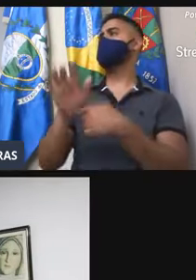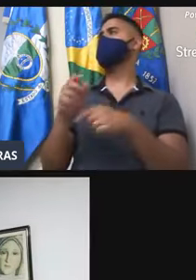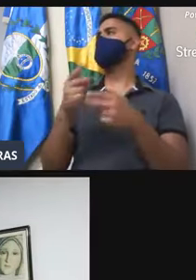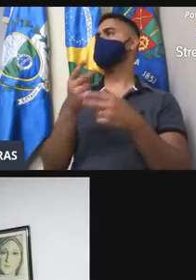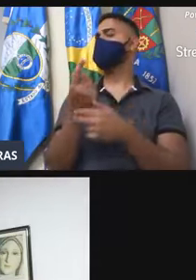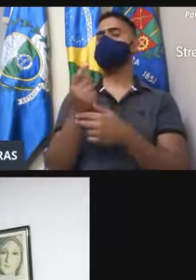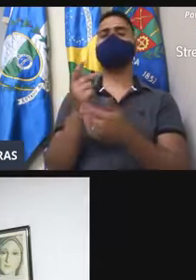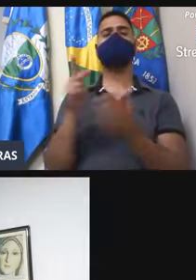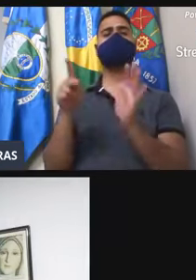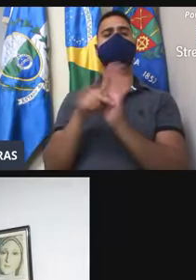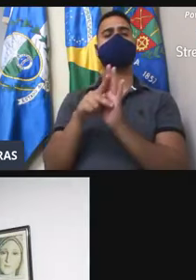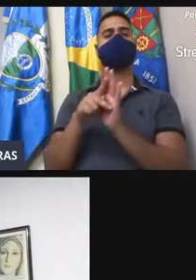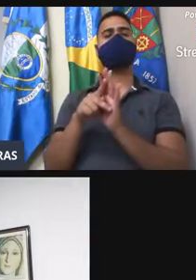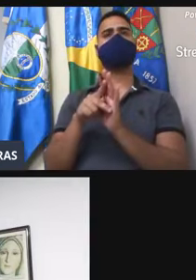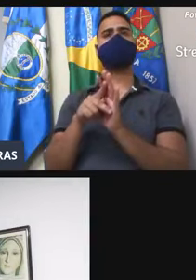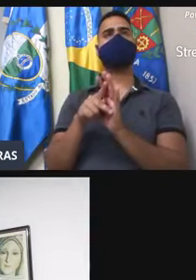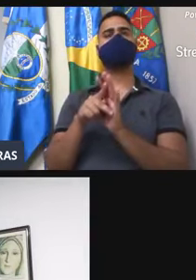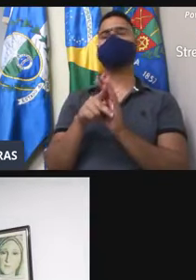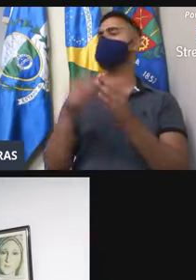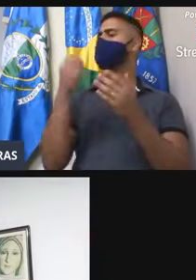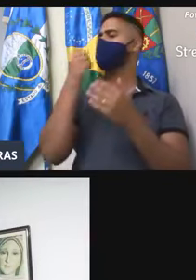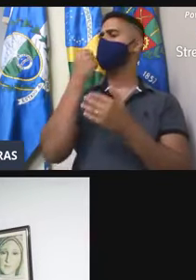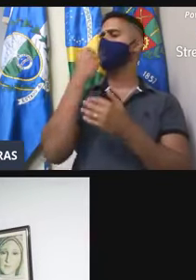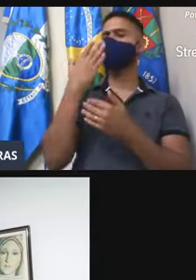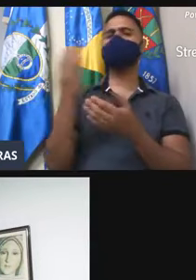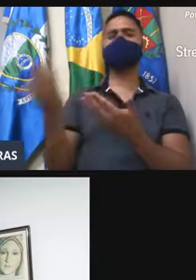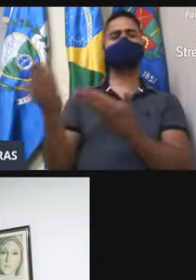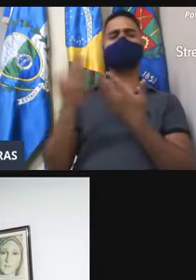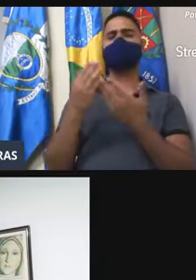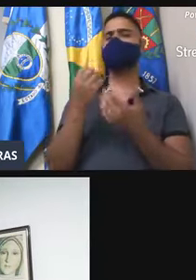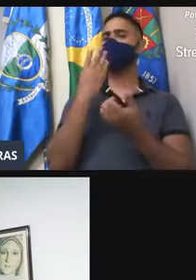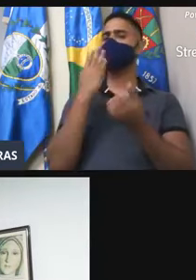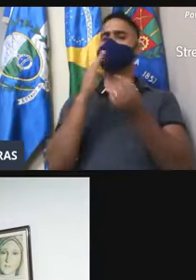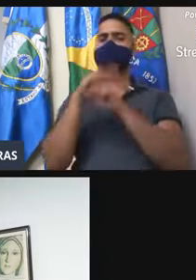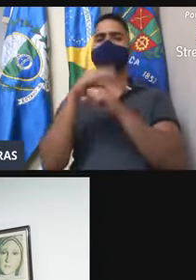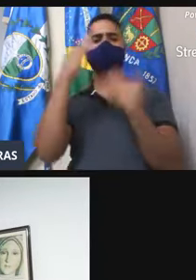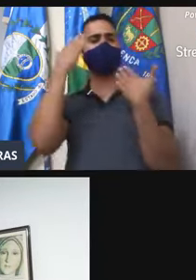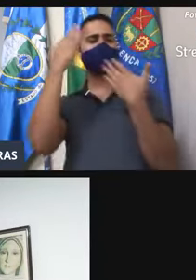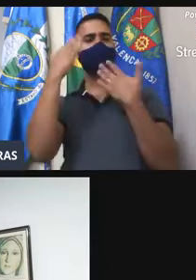próprio. Secretária, foi um prazer, tá? Muito obrigado. Uma boa noite. Prazer, tá?